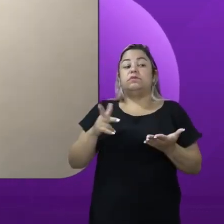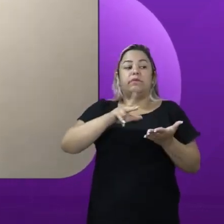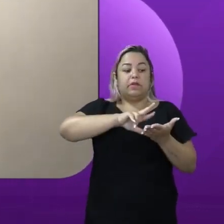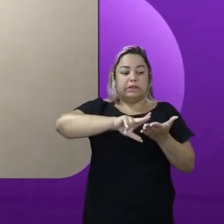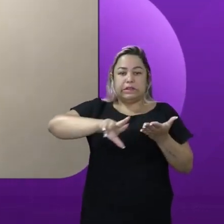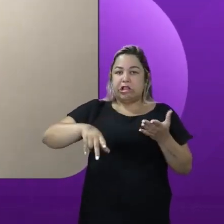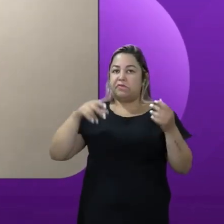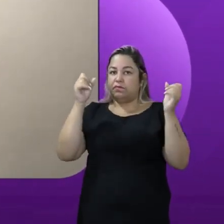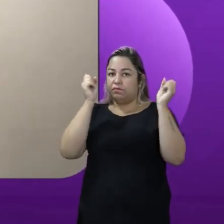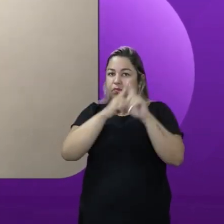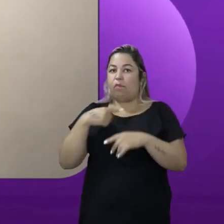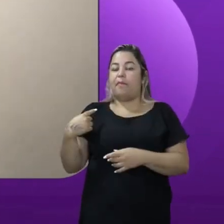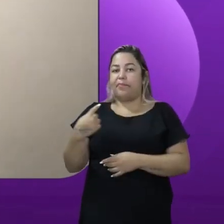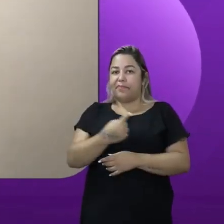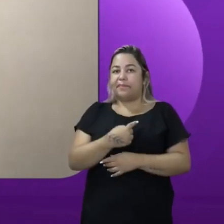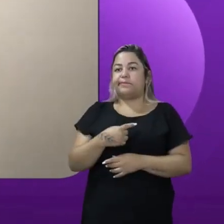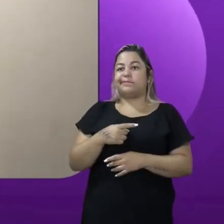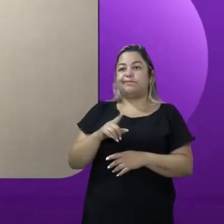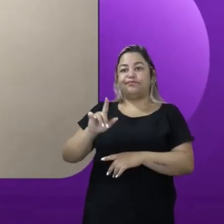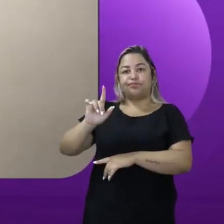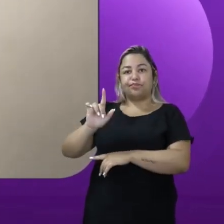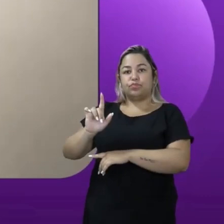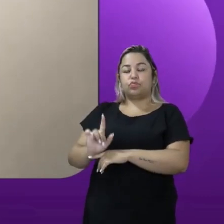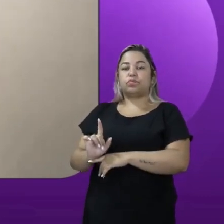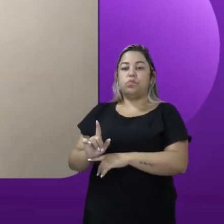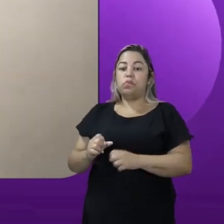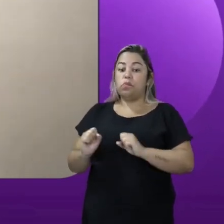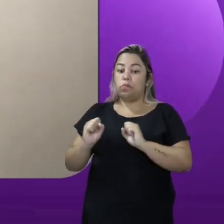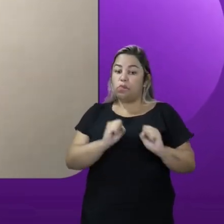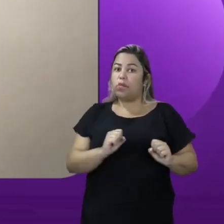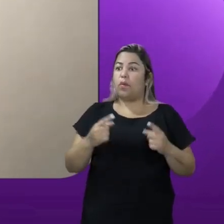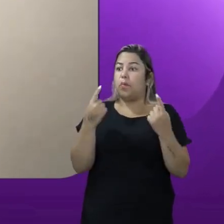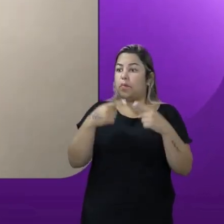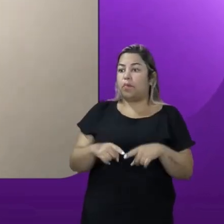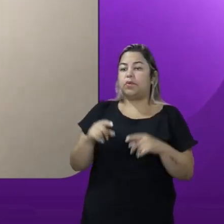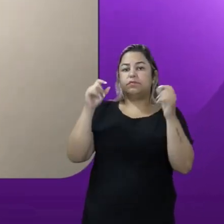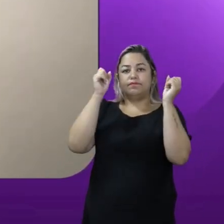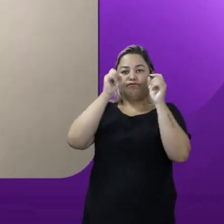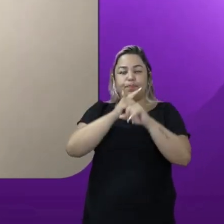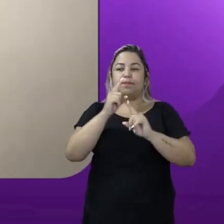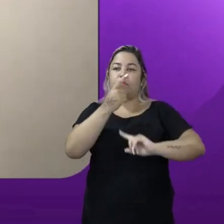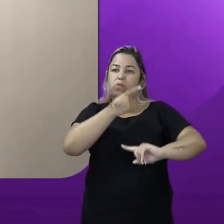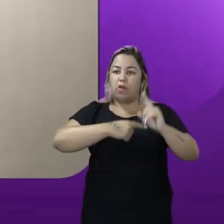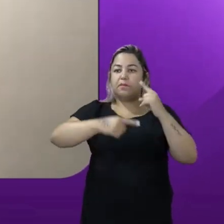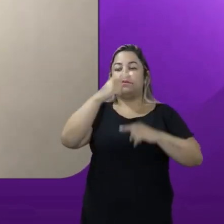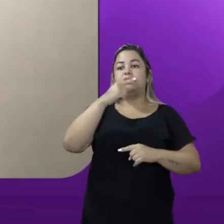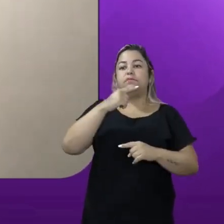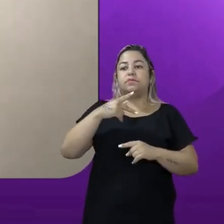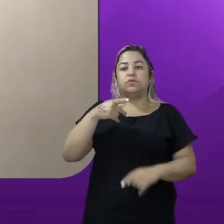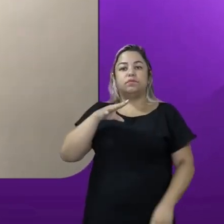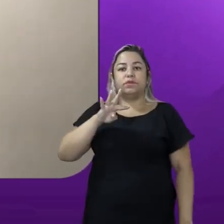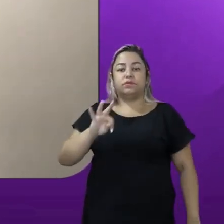questões complexas que nós, que somos agentes do poder público, a gente enfrenta muita dificuldade. Por isso que é importante construir no